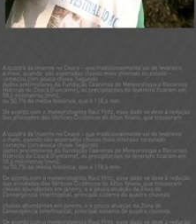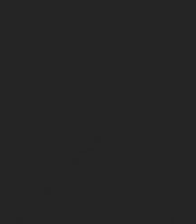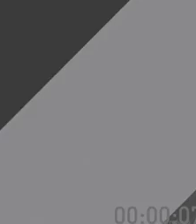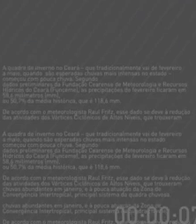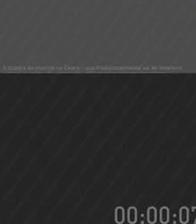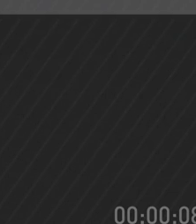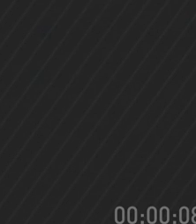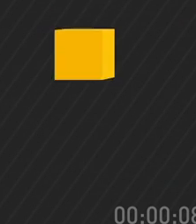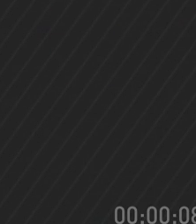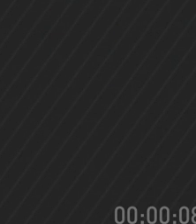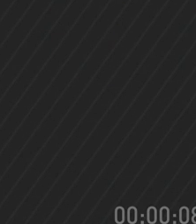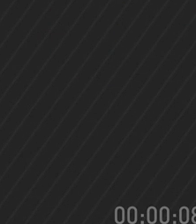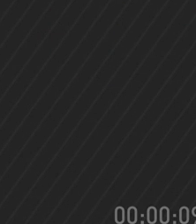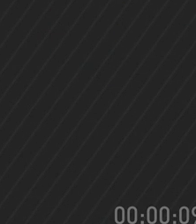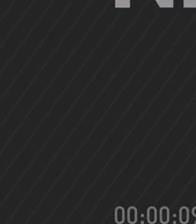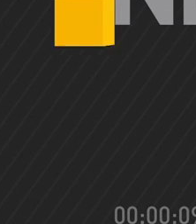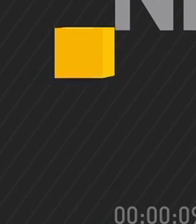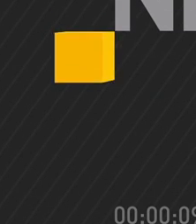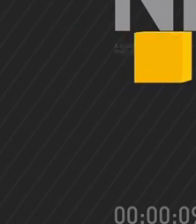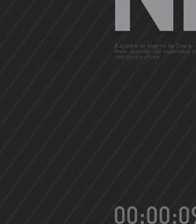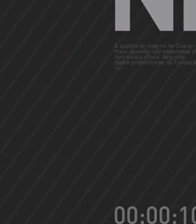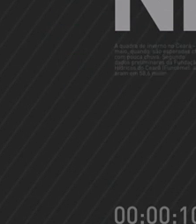Federal r